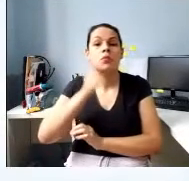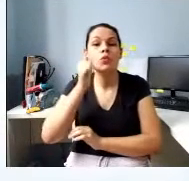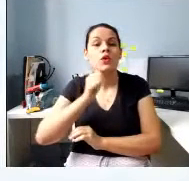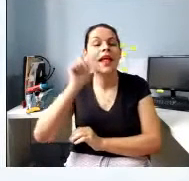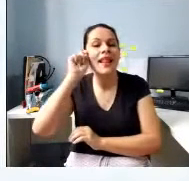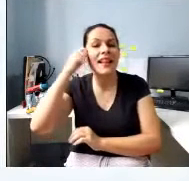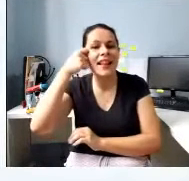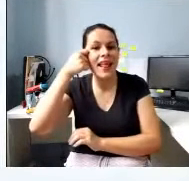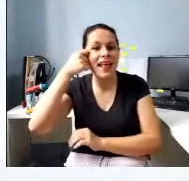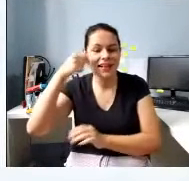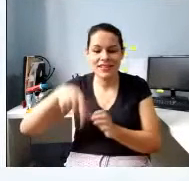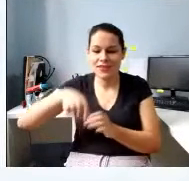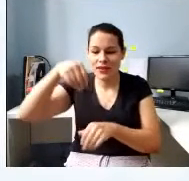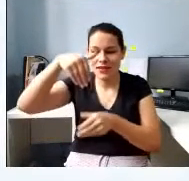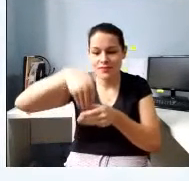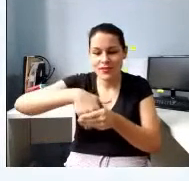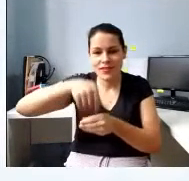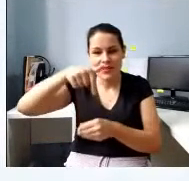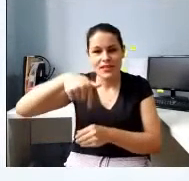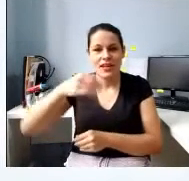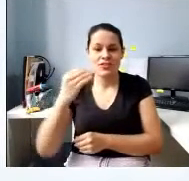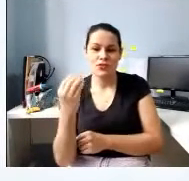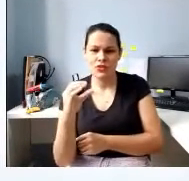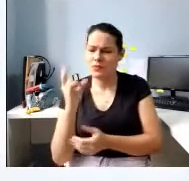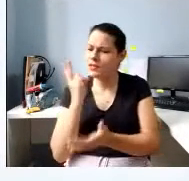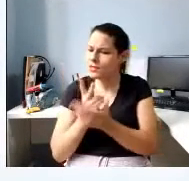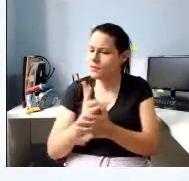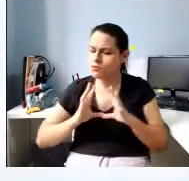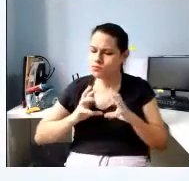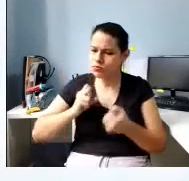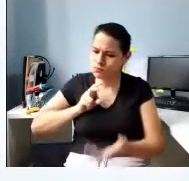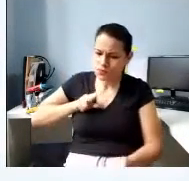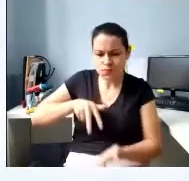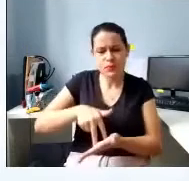em Curitiba, e ela assumiu muito essa bandeira, né,